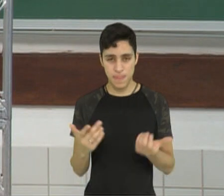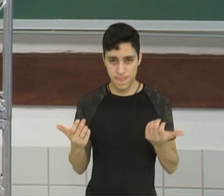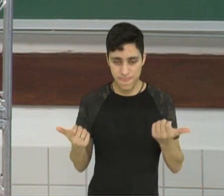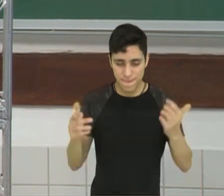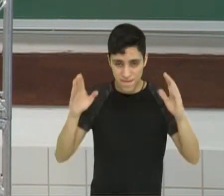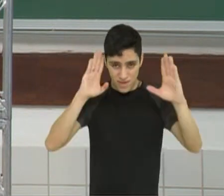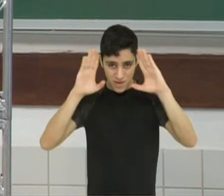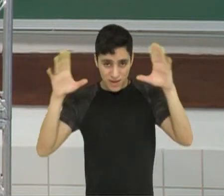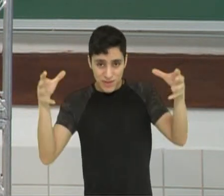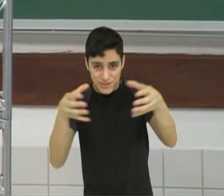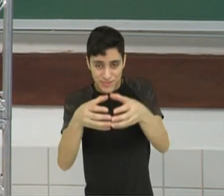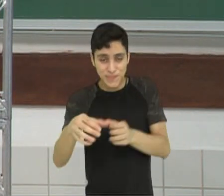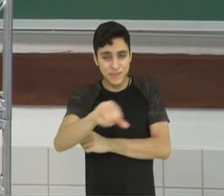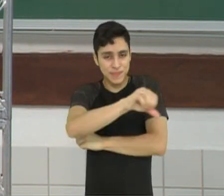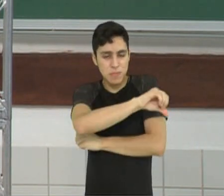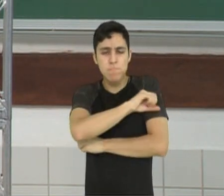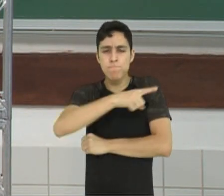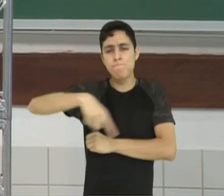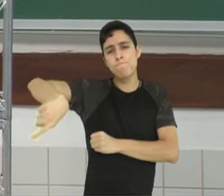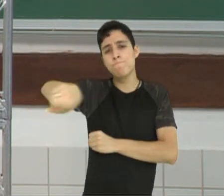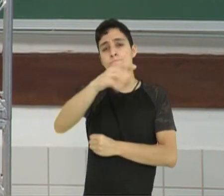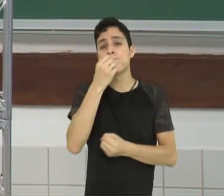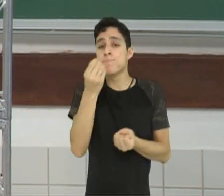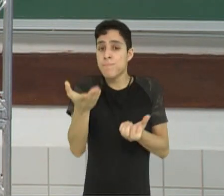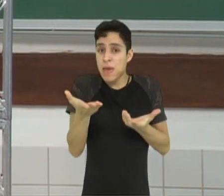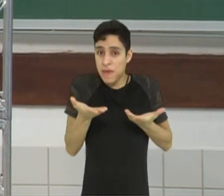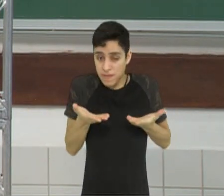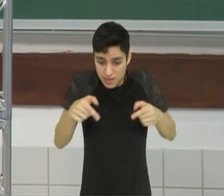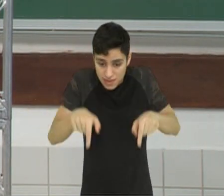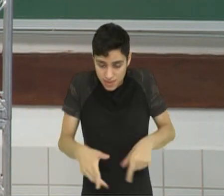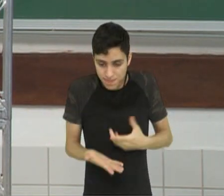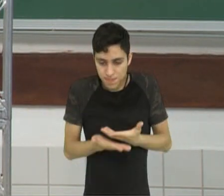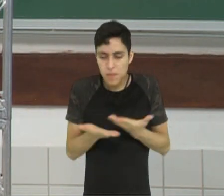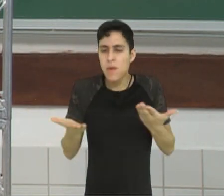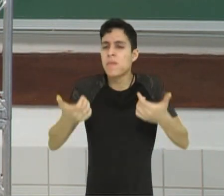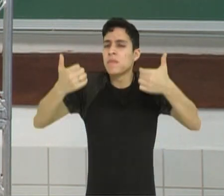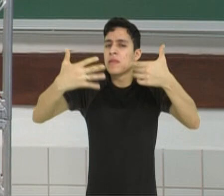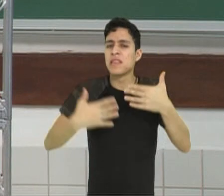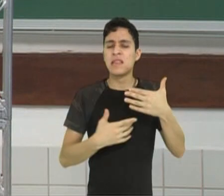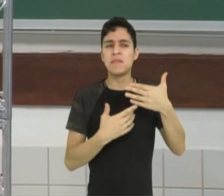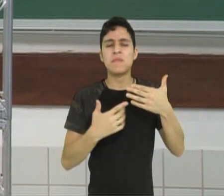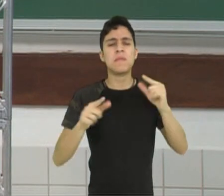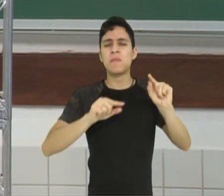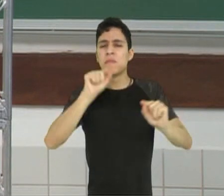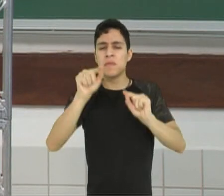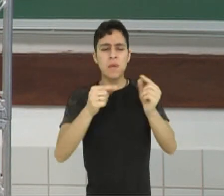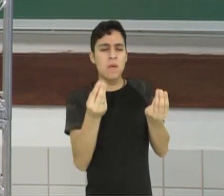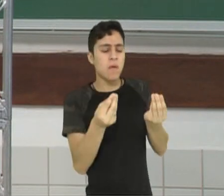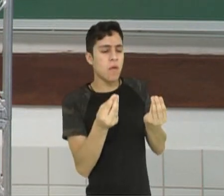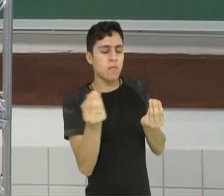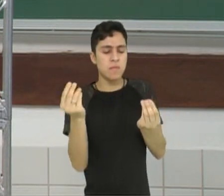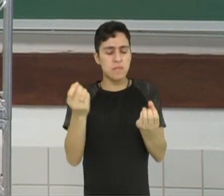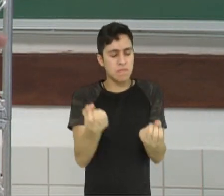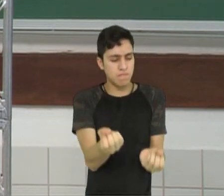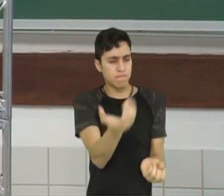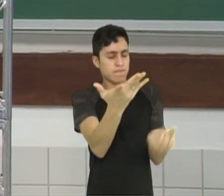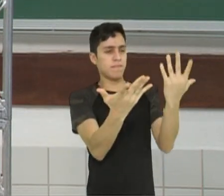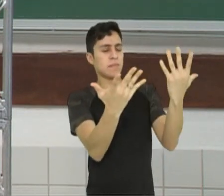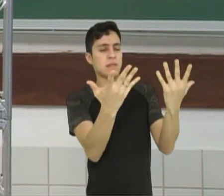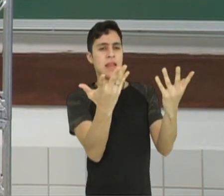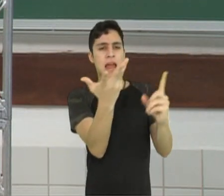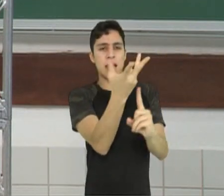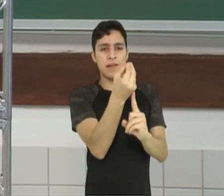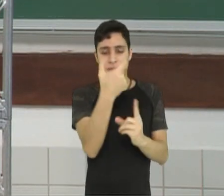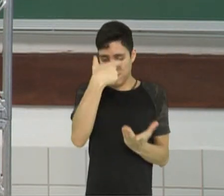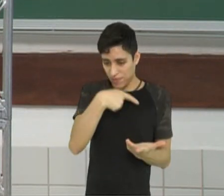Olá, nono ano, sejam bem-vindos à nossa aula. Hoje nós vamos falar sobre intervenção e instalação artística. Prof. Rutineia aqui